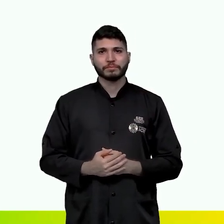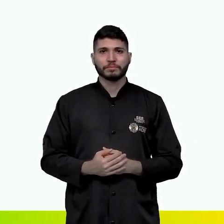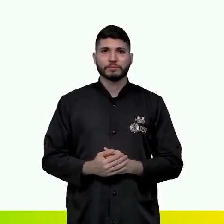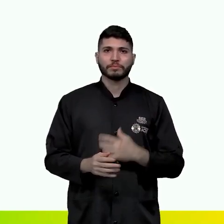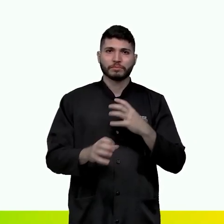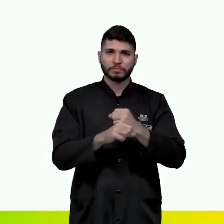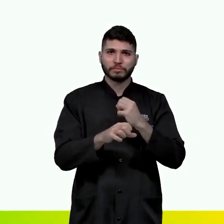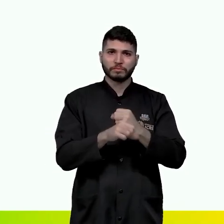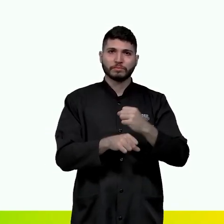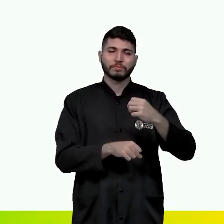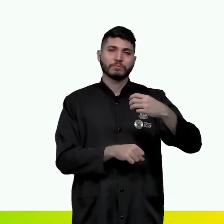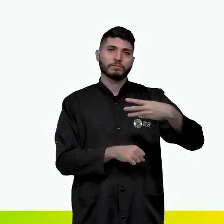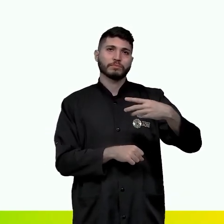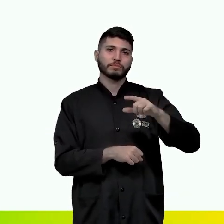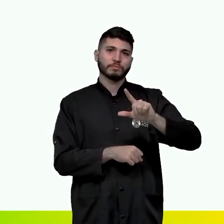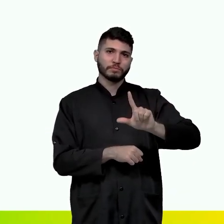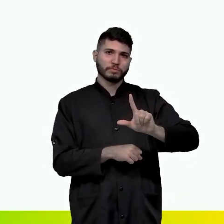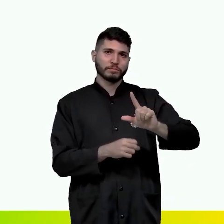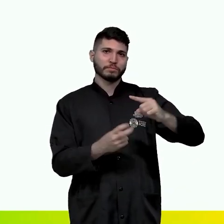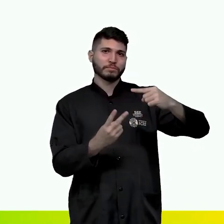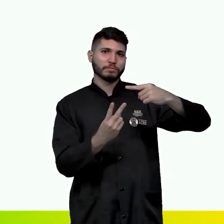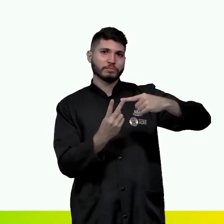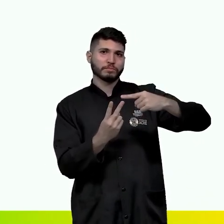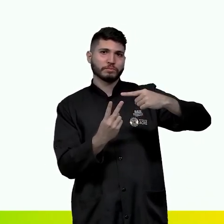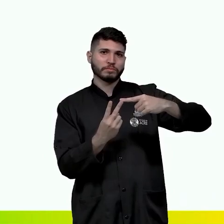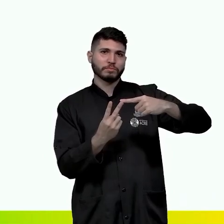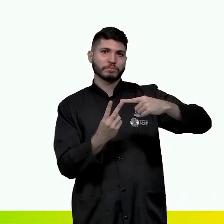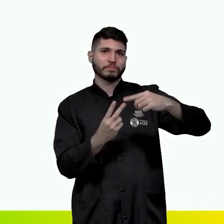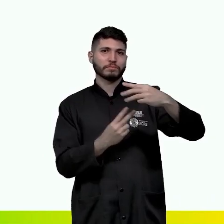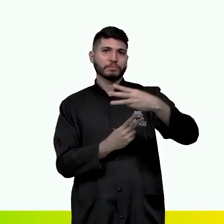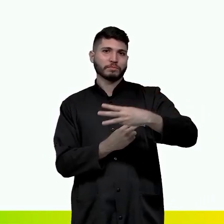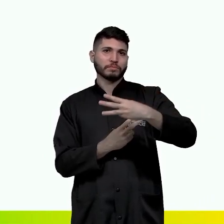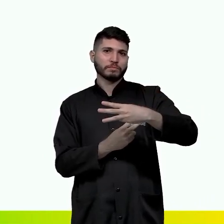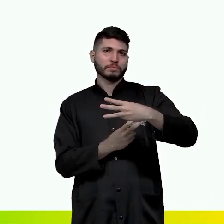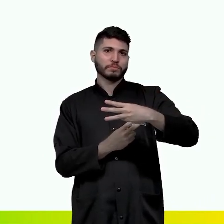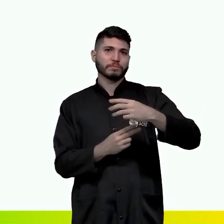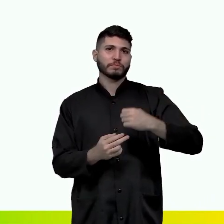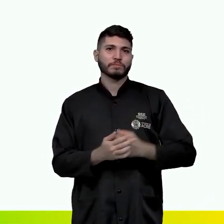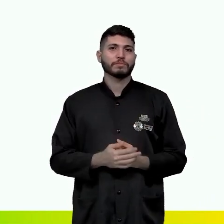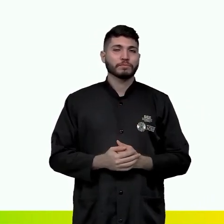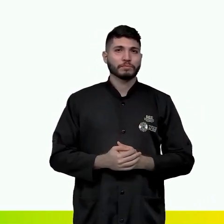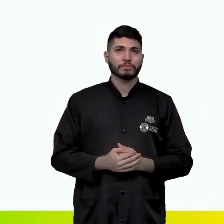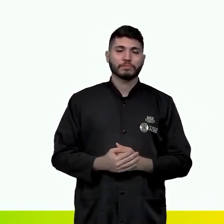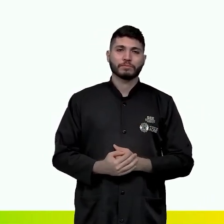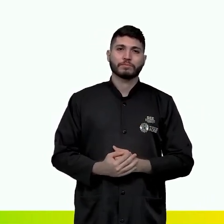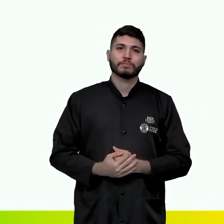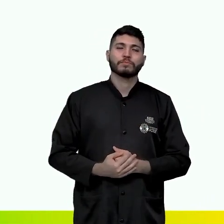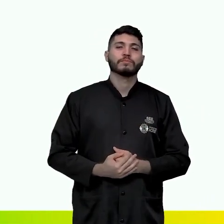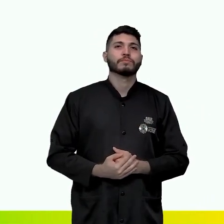quadrado raiz de 3. Aqui as áreas laterais,